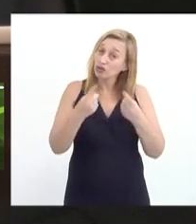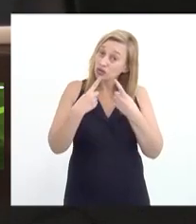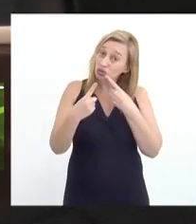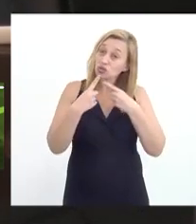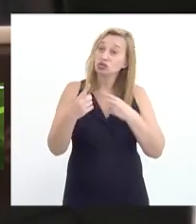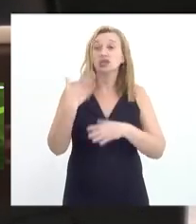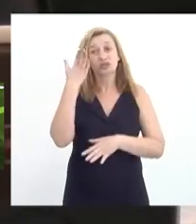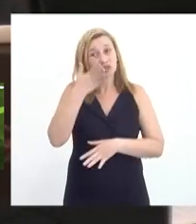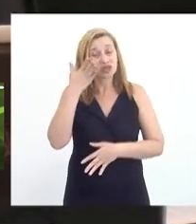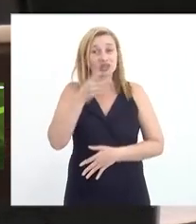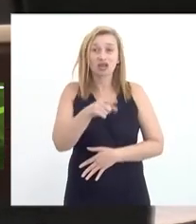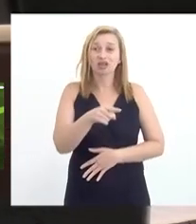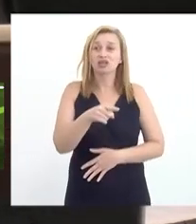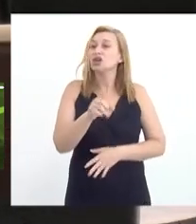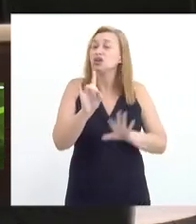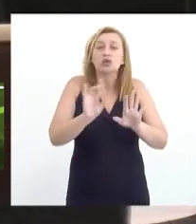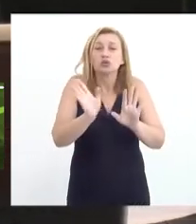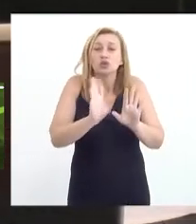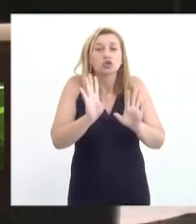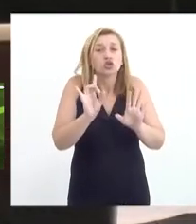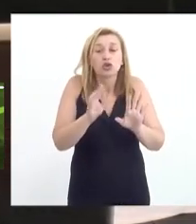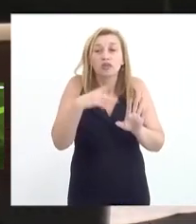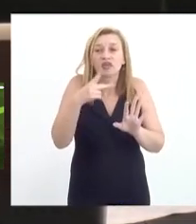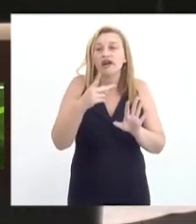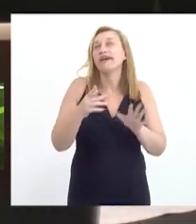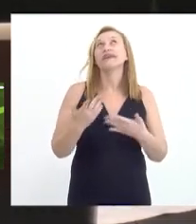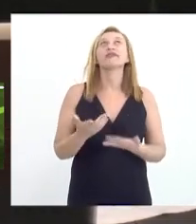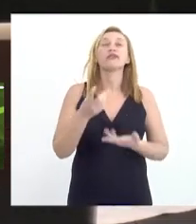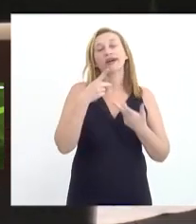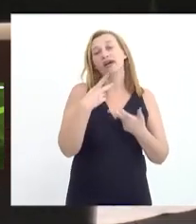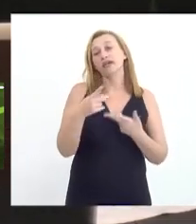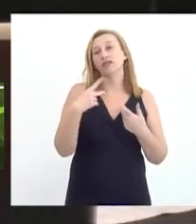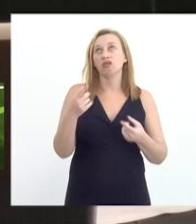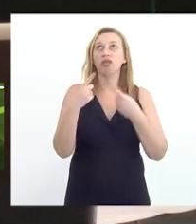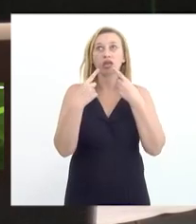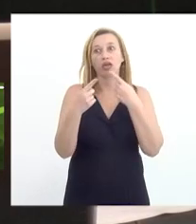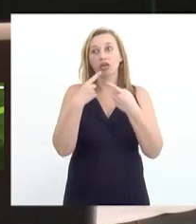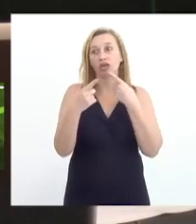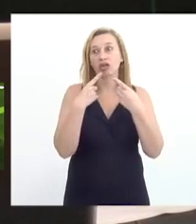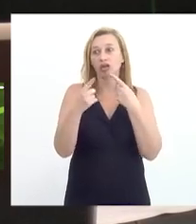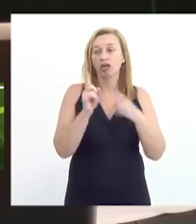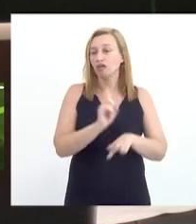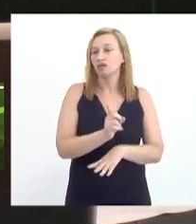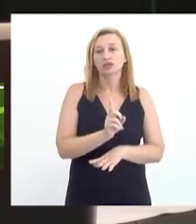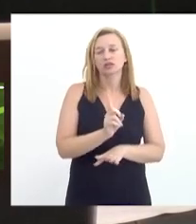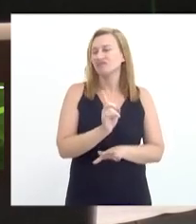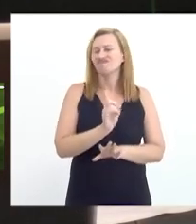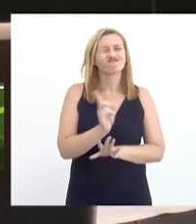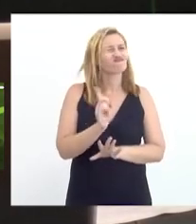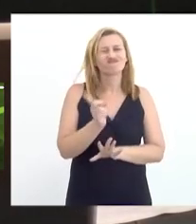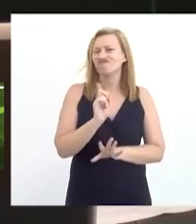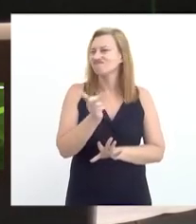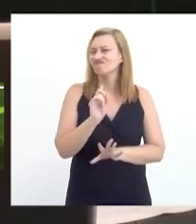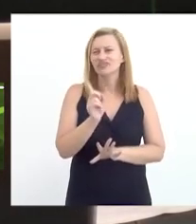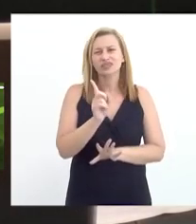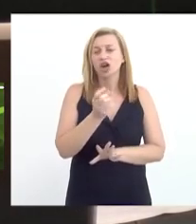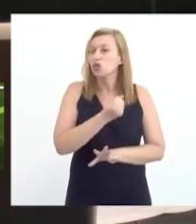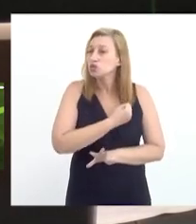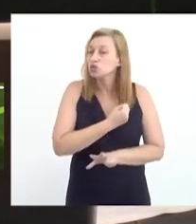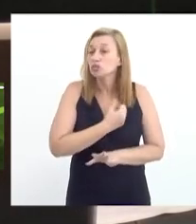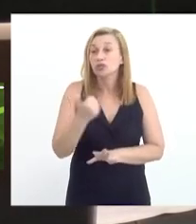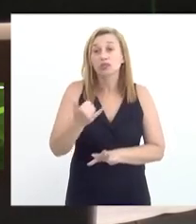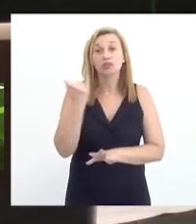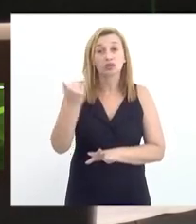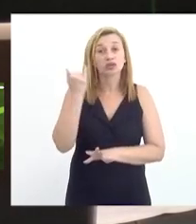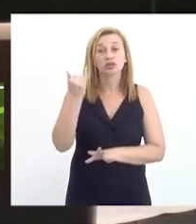As mensagens É só para ilustrar Presidente Porque senão Cada um vai fazer Um discurso aqui Não é discurso não É um dado importante Para falar do